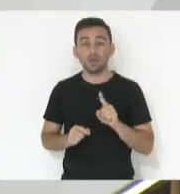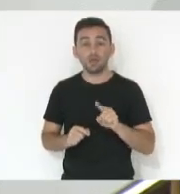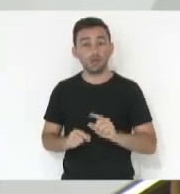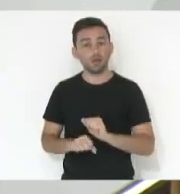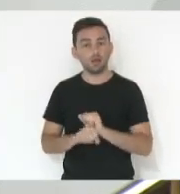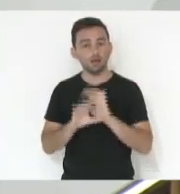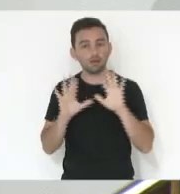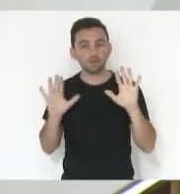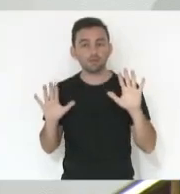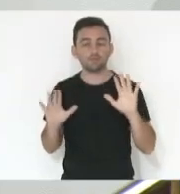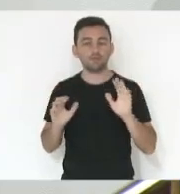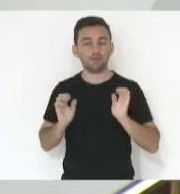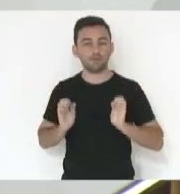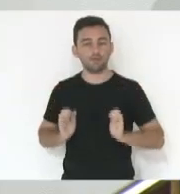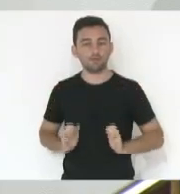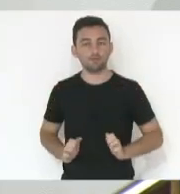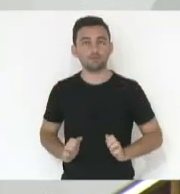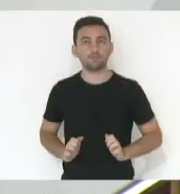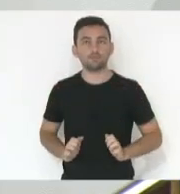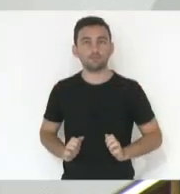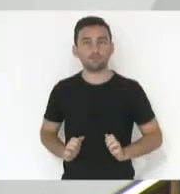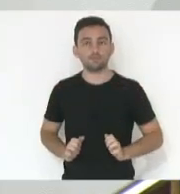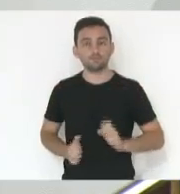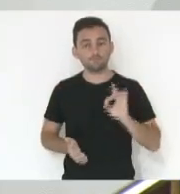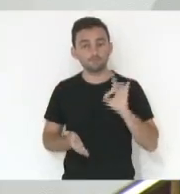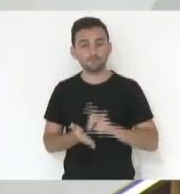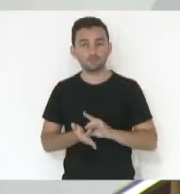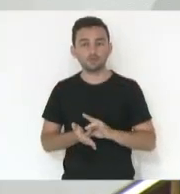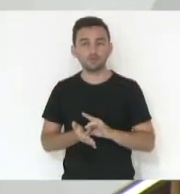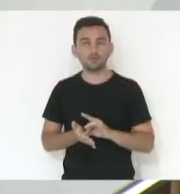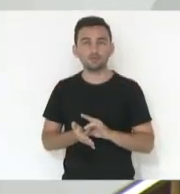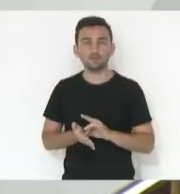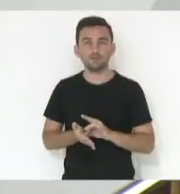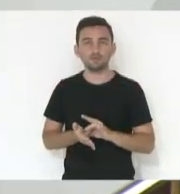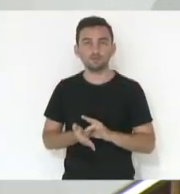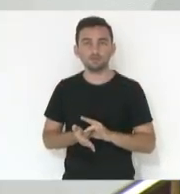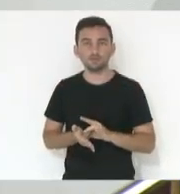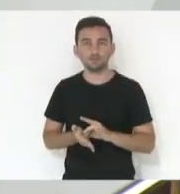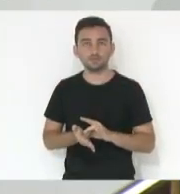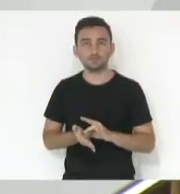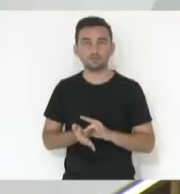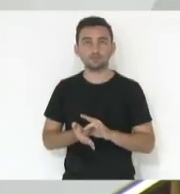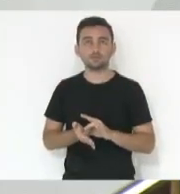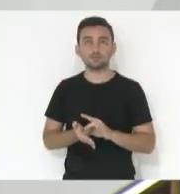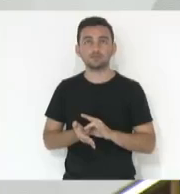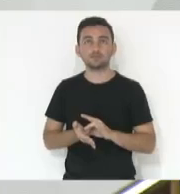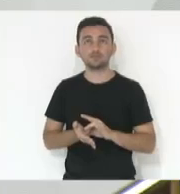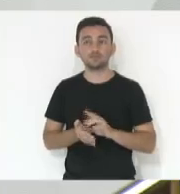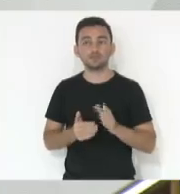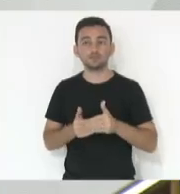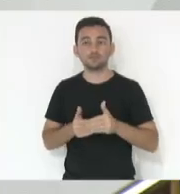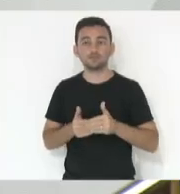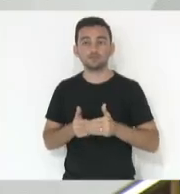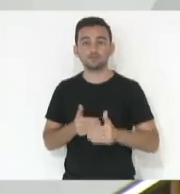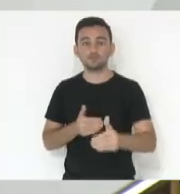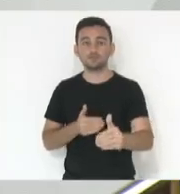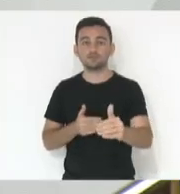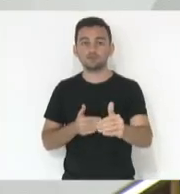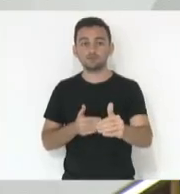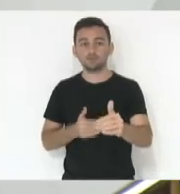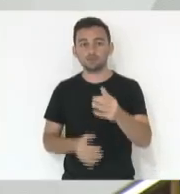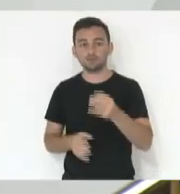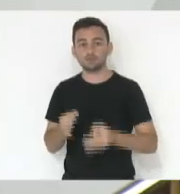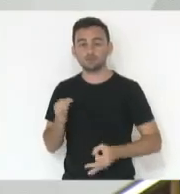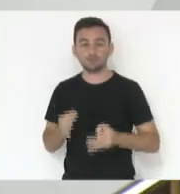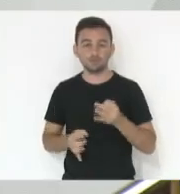transparente, ética e verdadeira. E, a partir deste